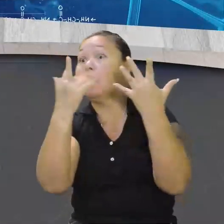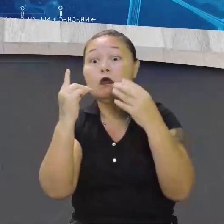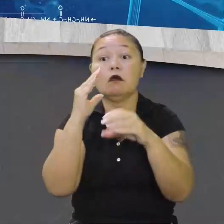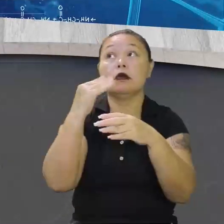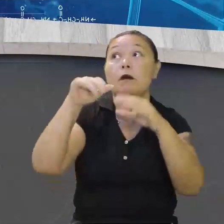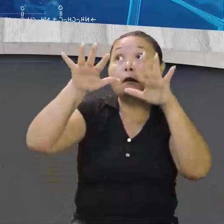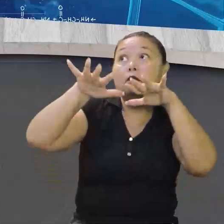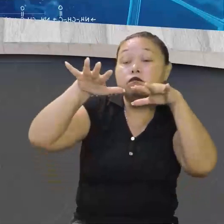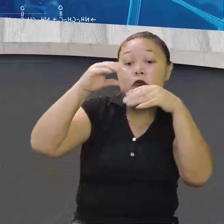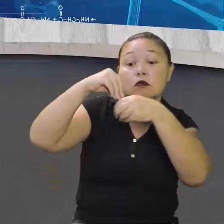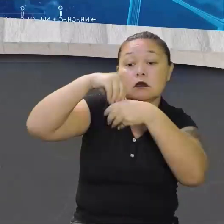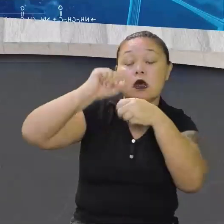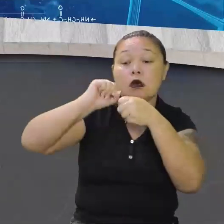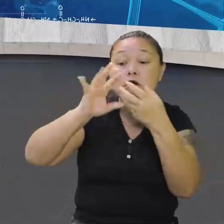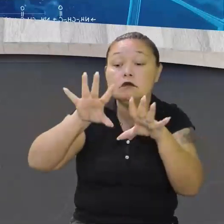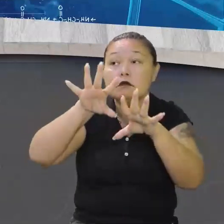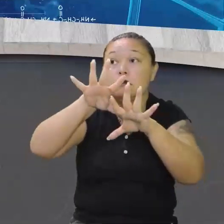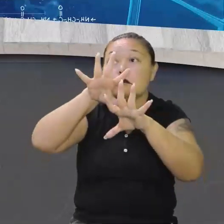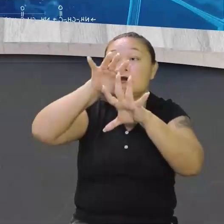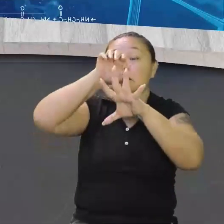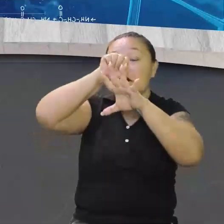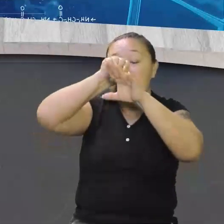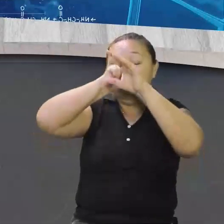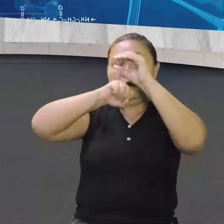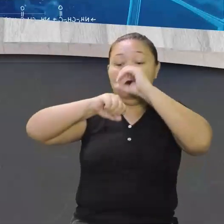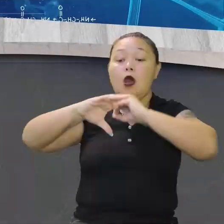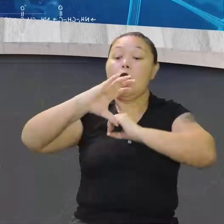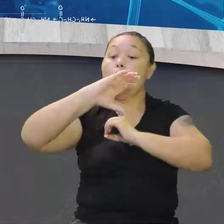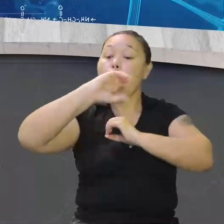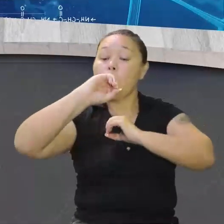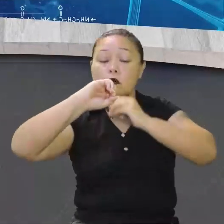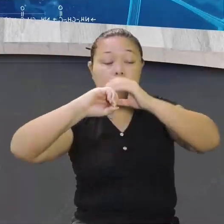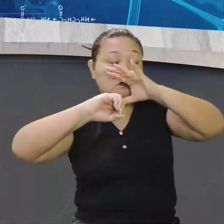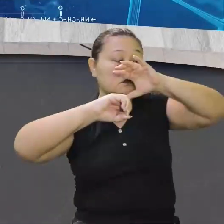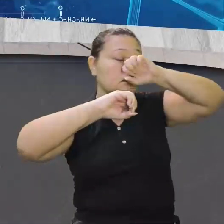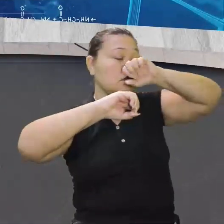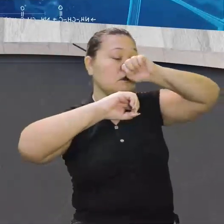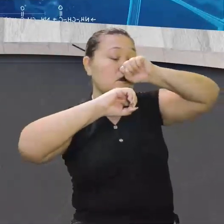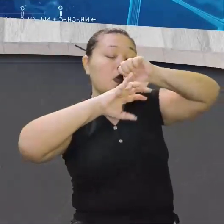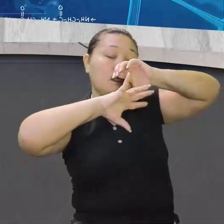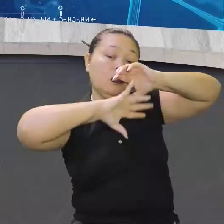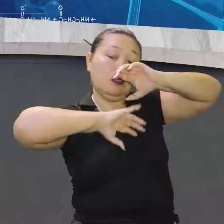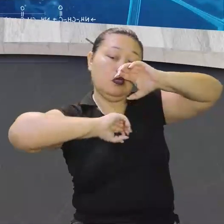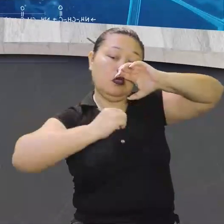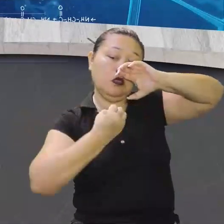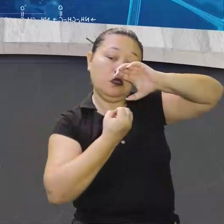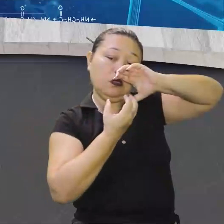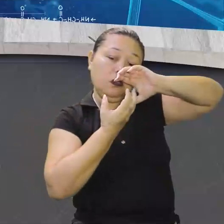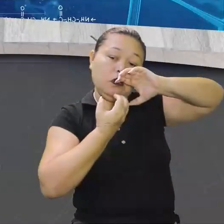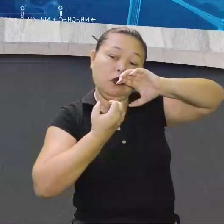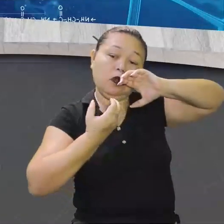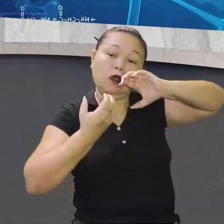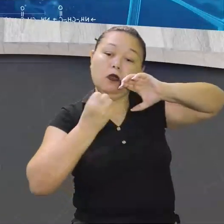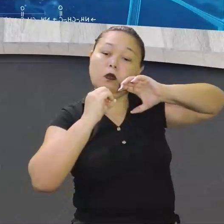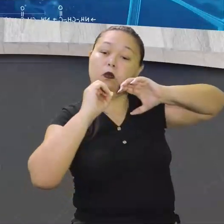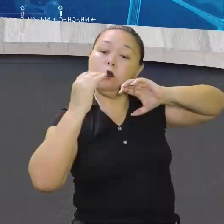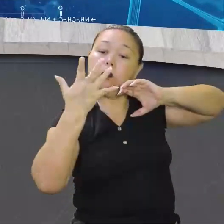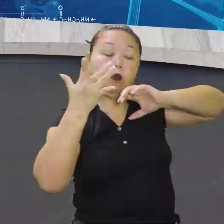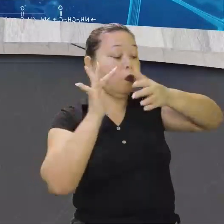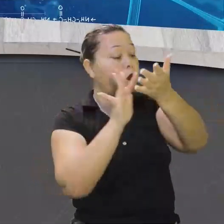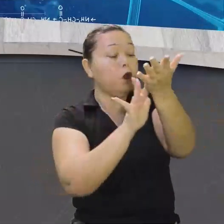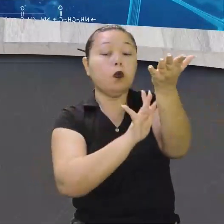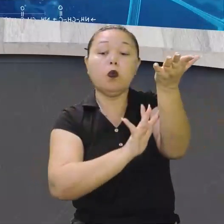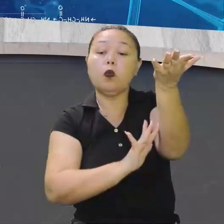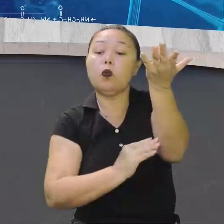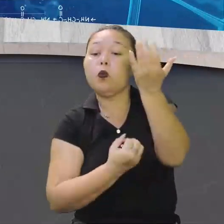quando ingerido no organismo, o monóxido de carbono, o que é que acontece? Ele tira o oxigênio da corrente sanguínea. E